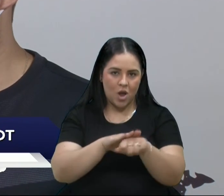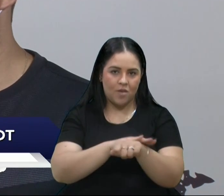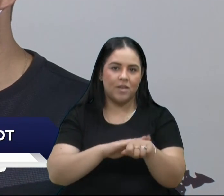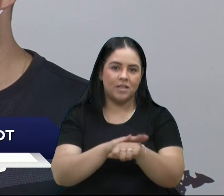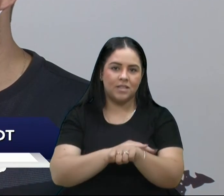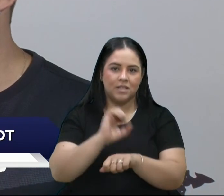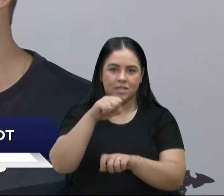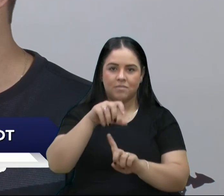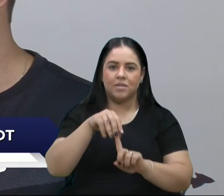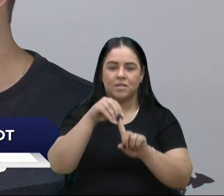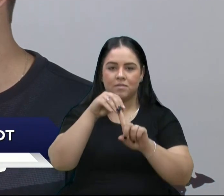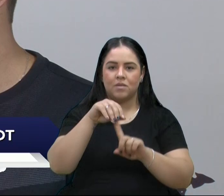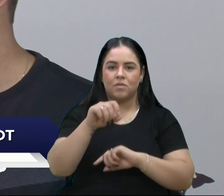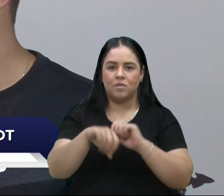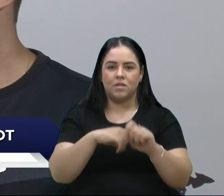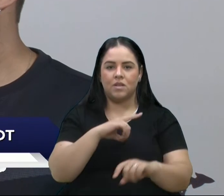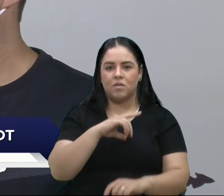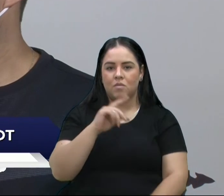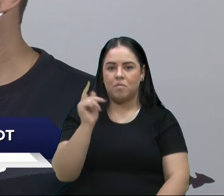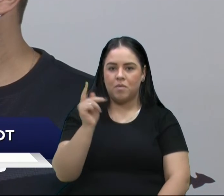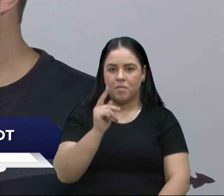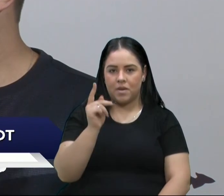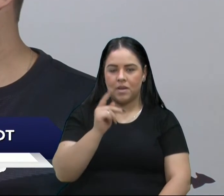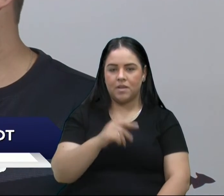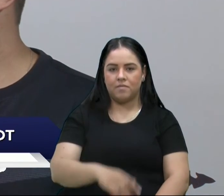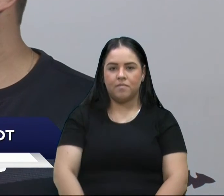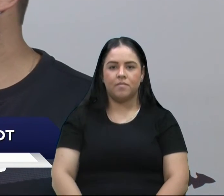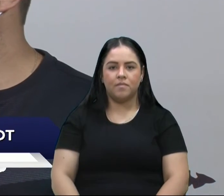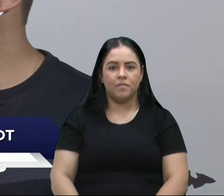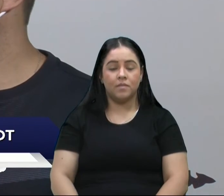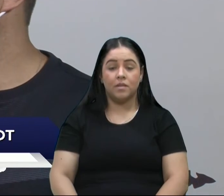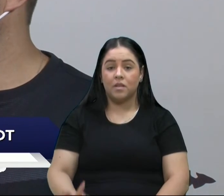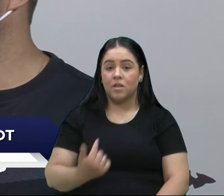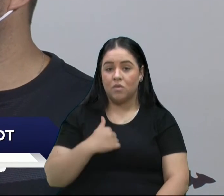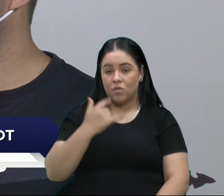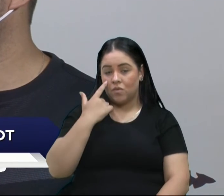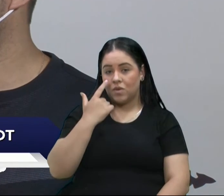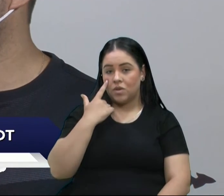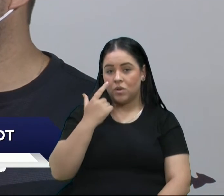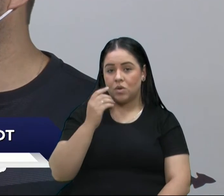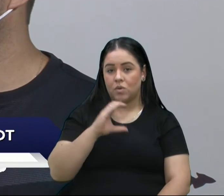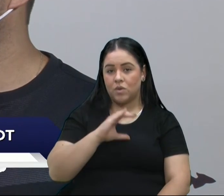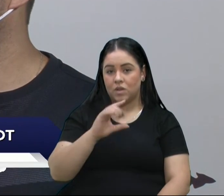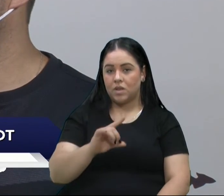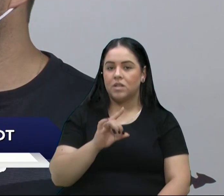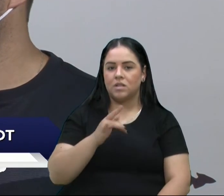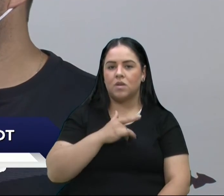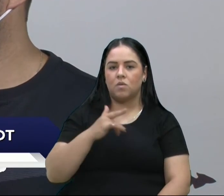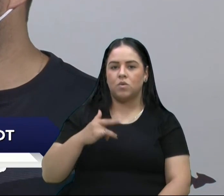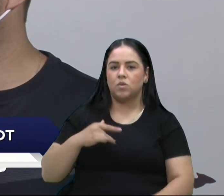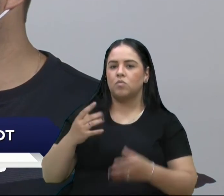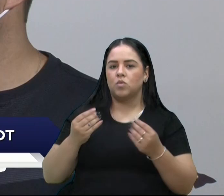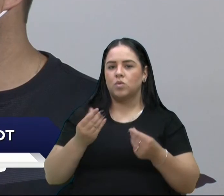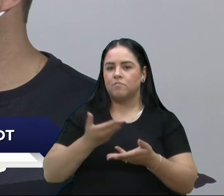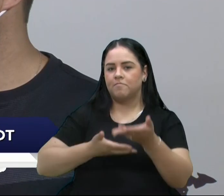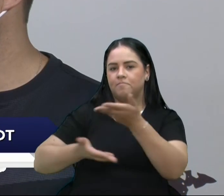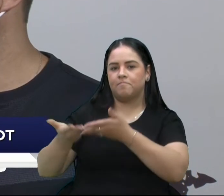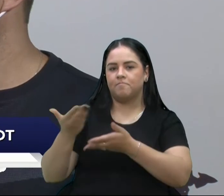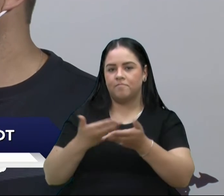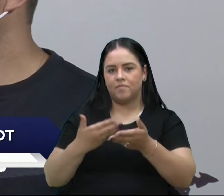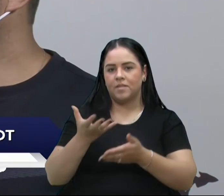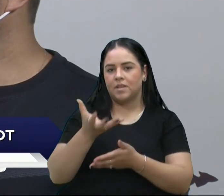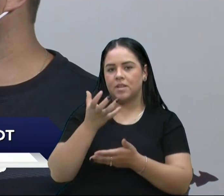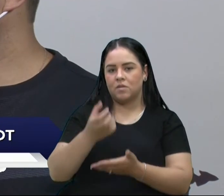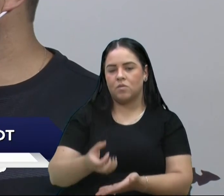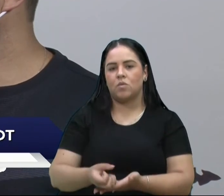né, principalmente na questão do Pompeia. Vejo que a Coordenadoria de Saúde está muito engajada, muito disposta a